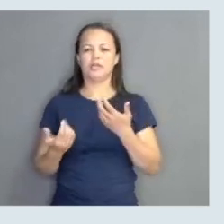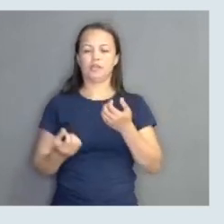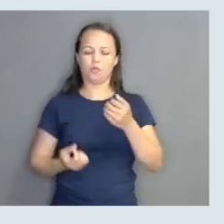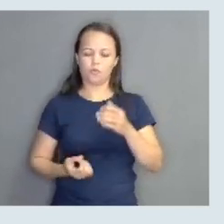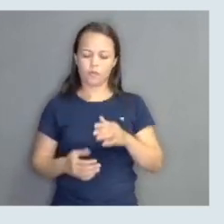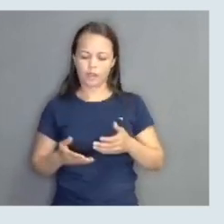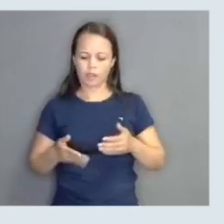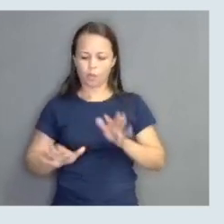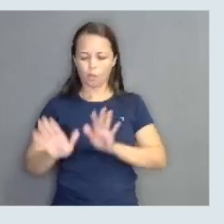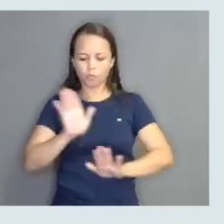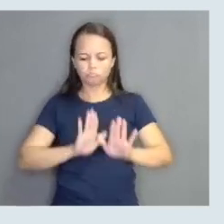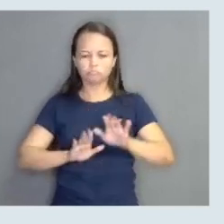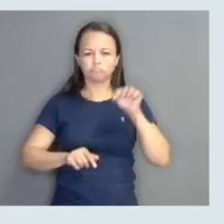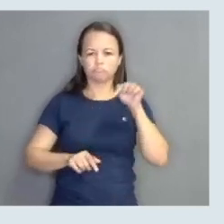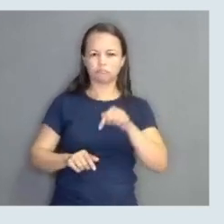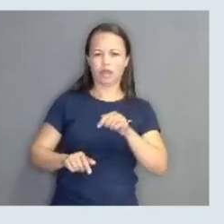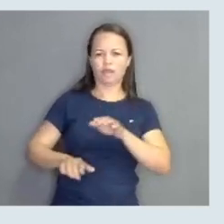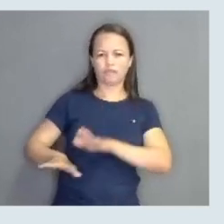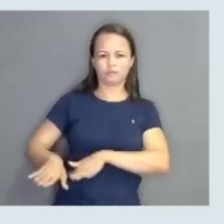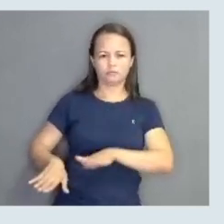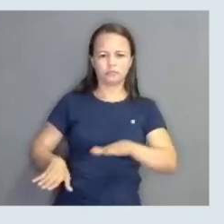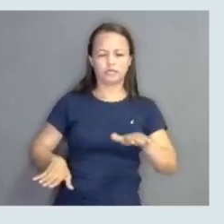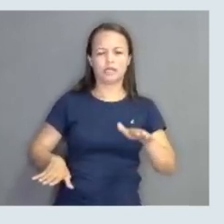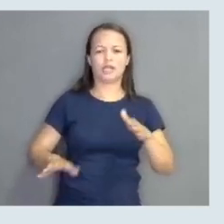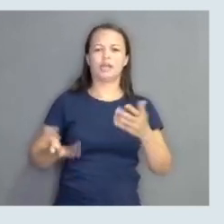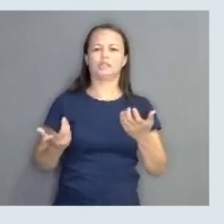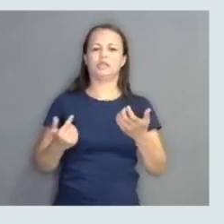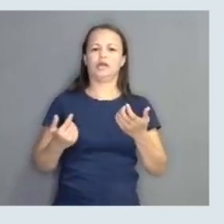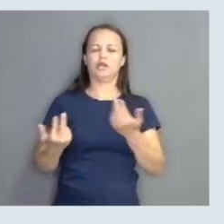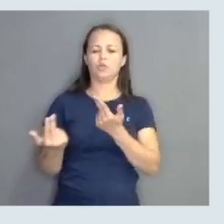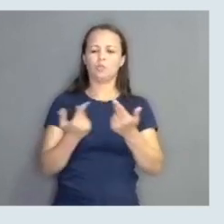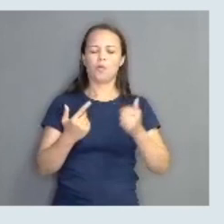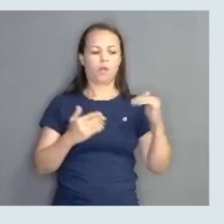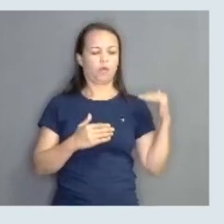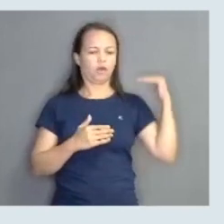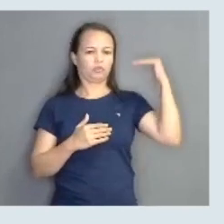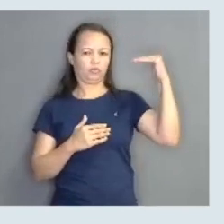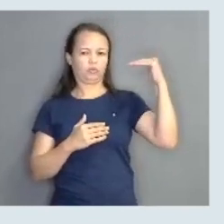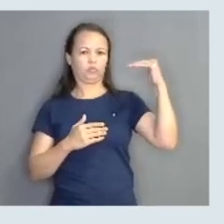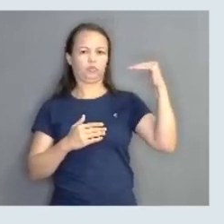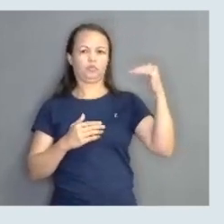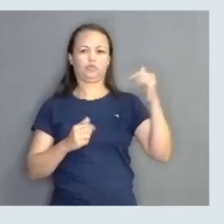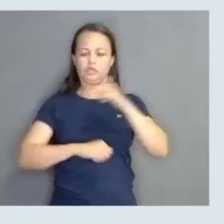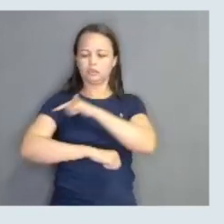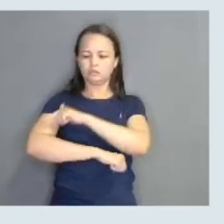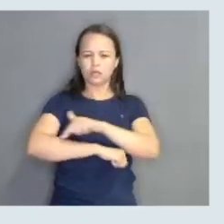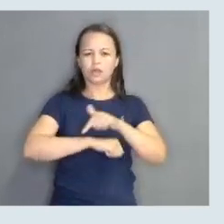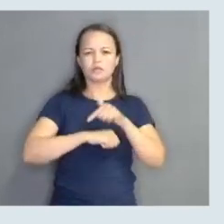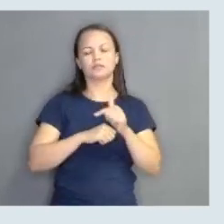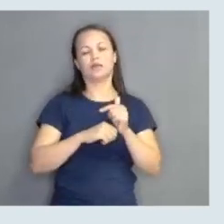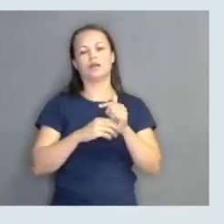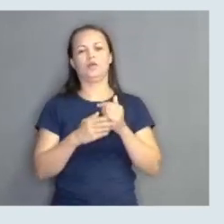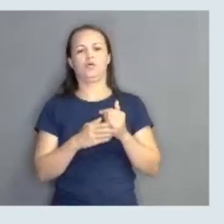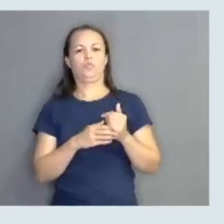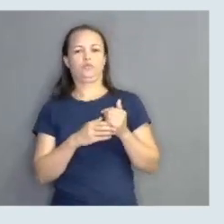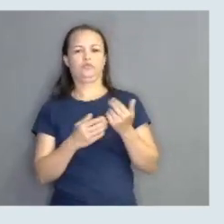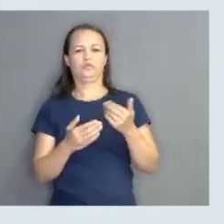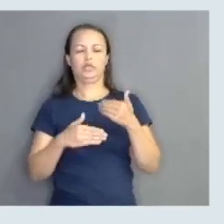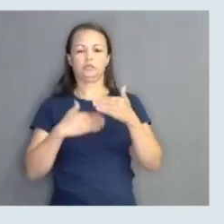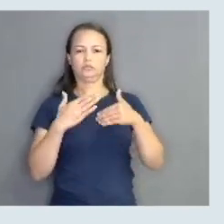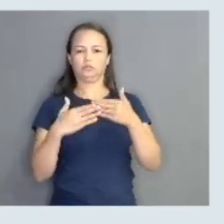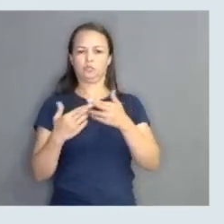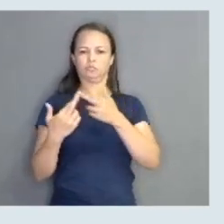ser um adulto, né? Cheio de exemplos, cheio de virtudes. A parte da infância, da